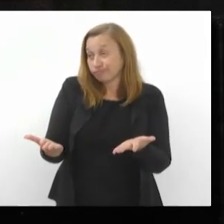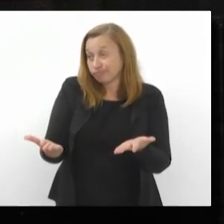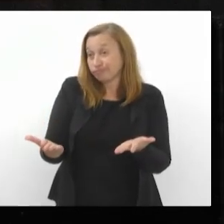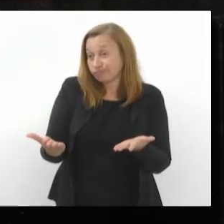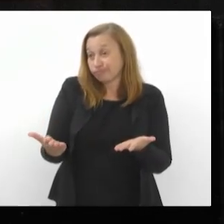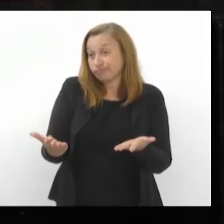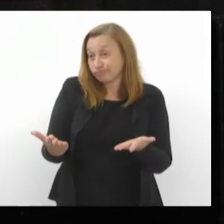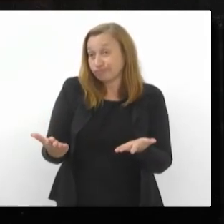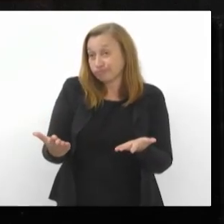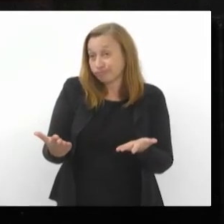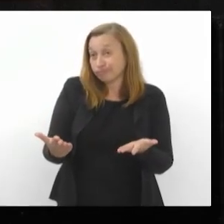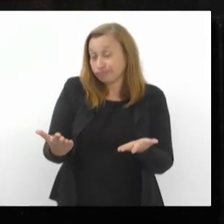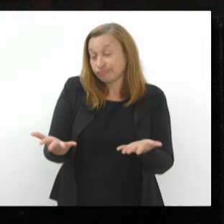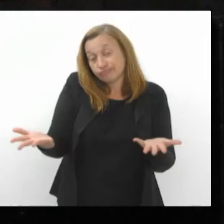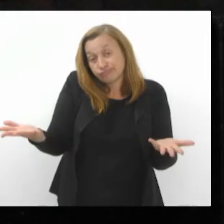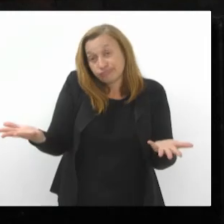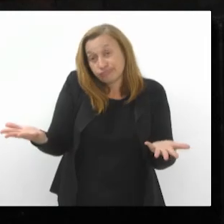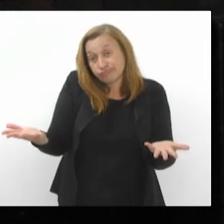com